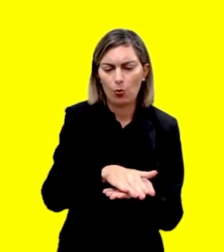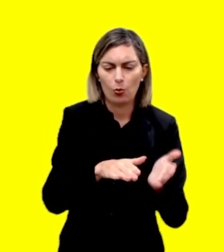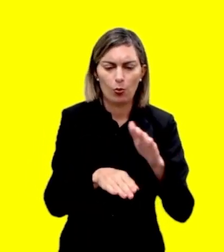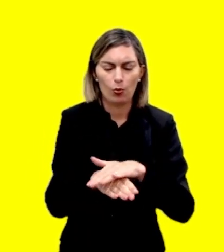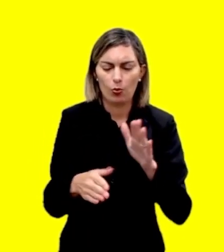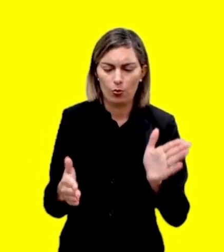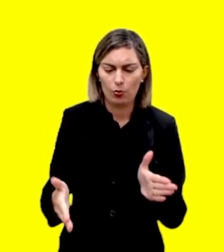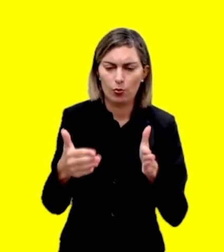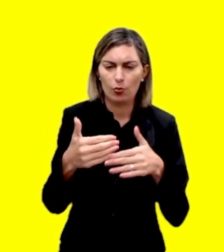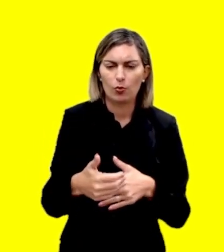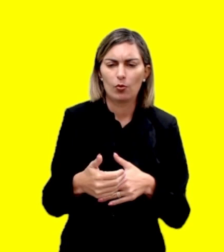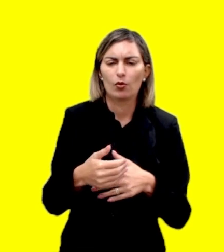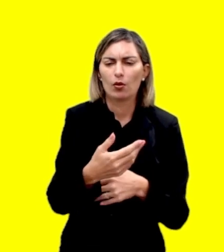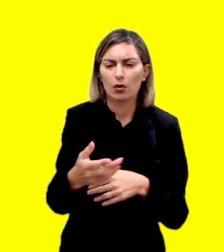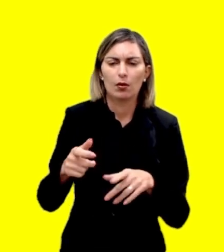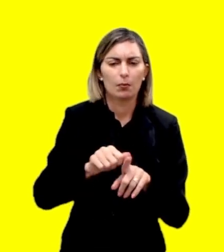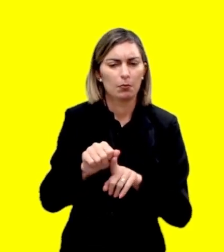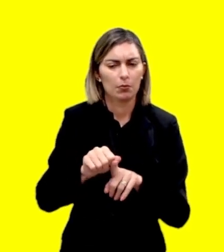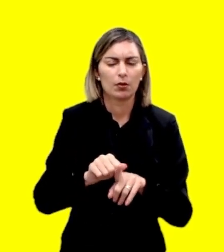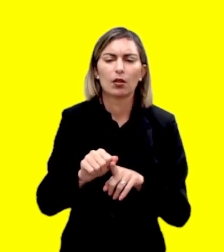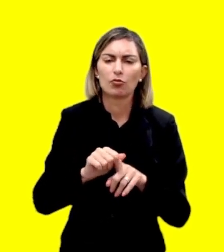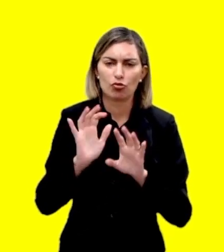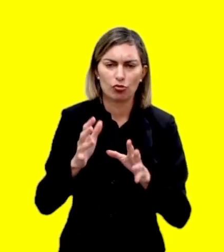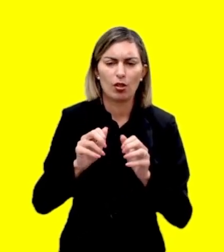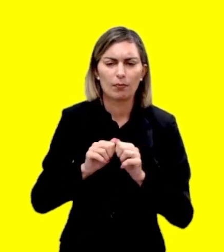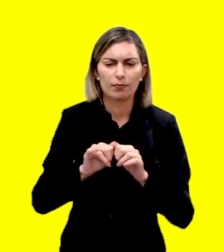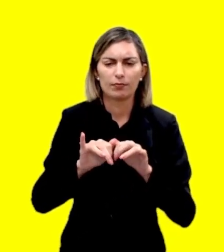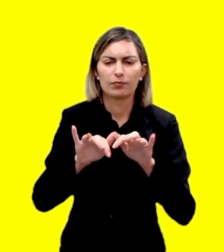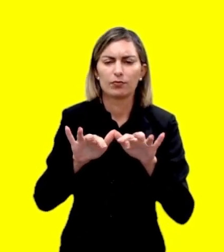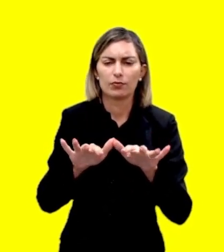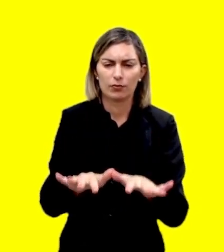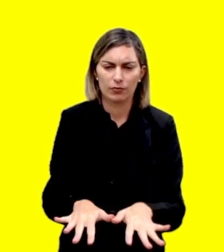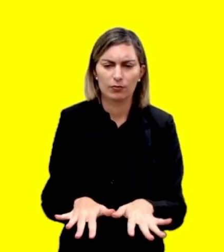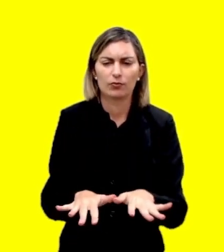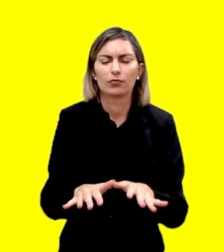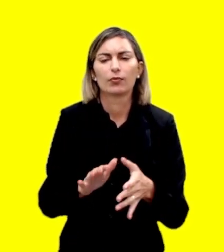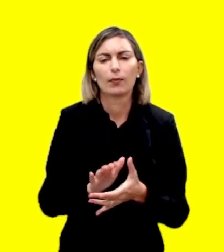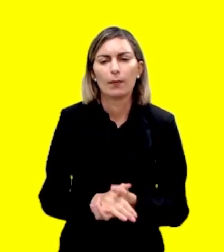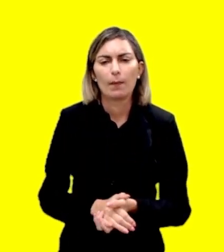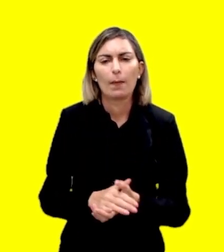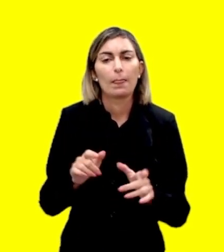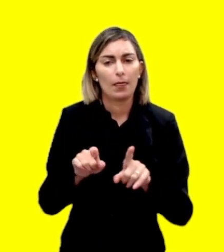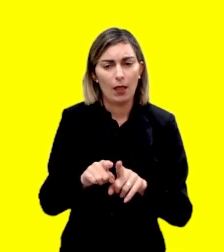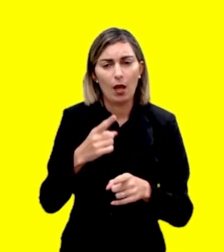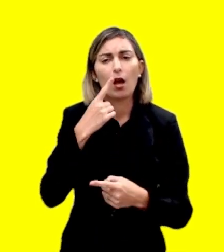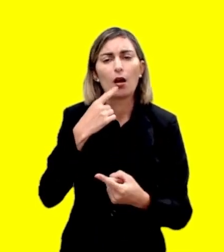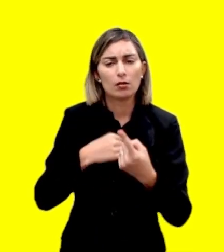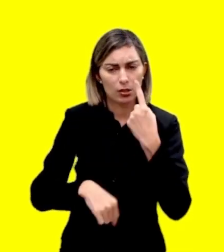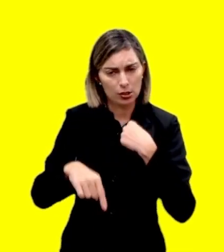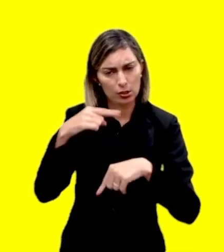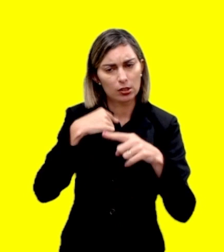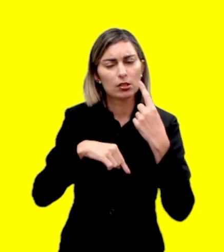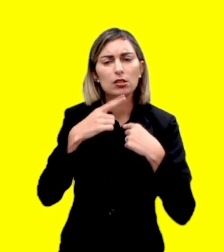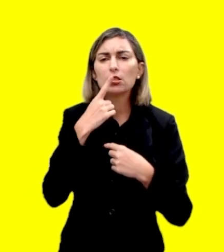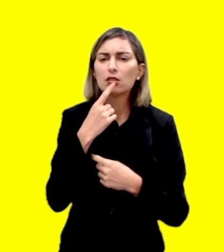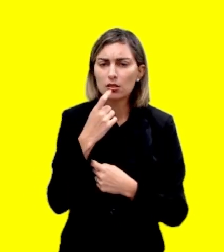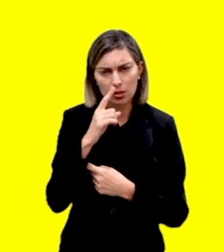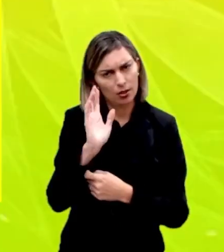plástico, aquele plástico já contamina o alimento. Na corrente sanguínea,